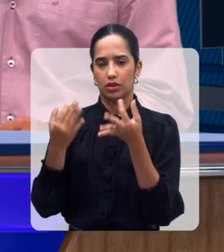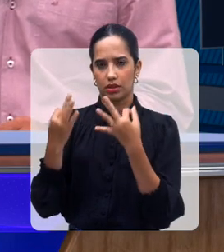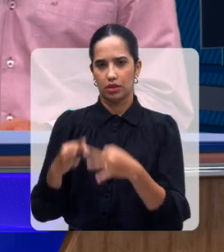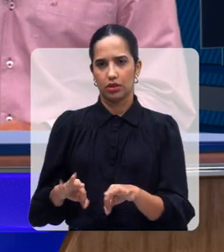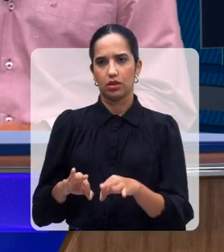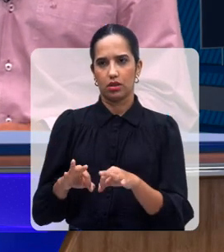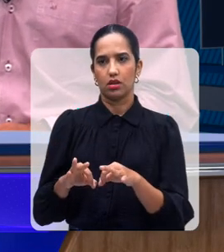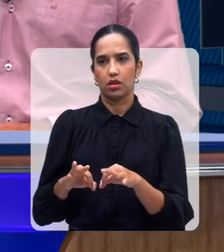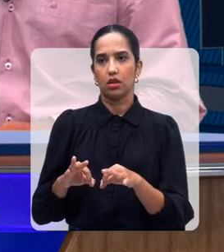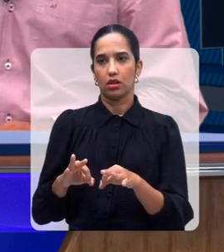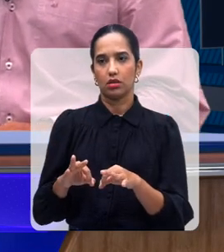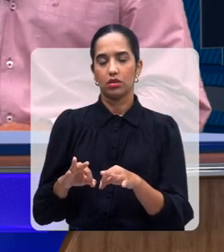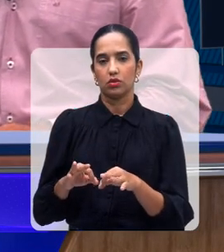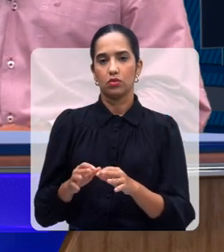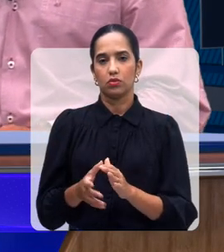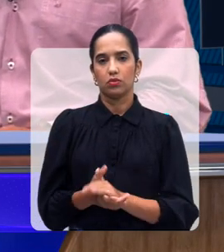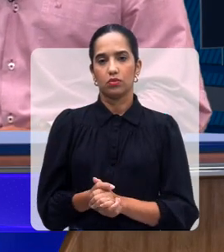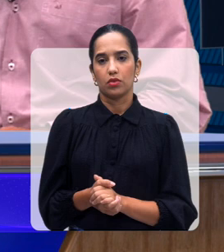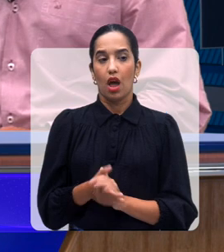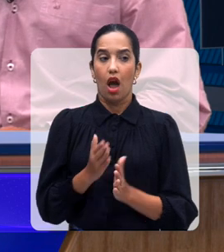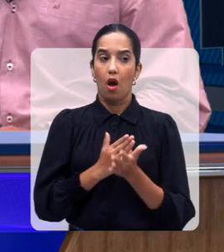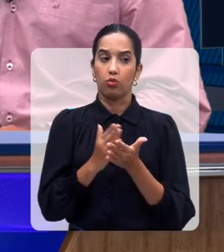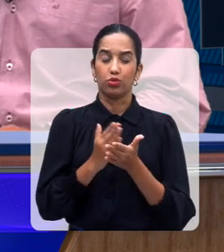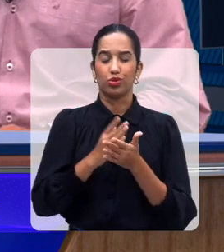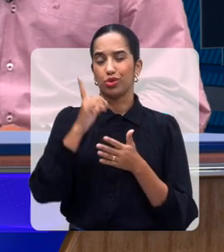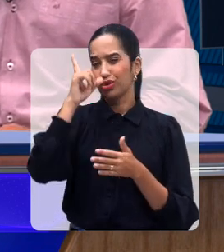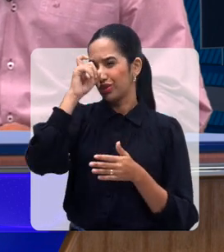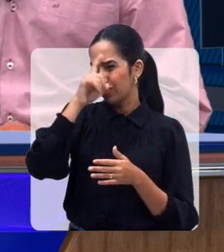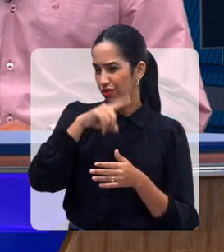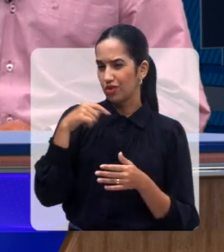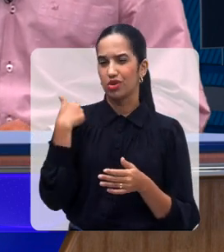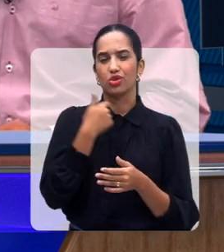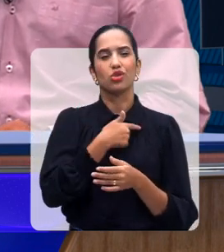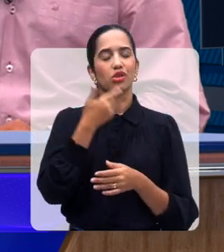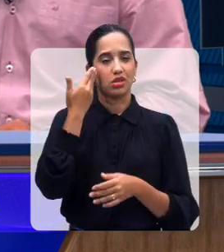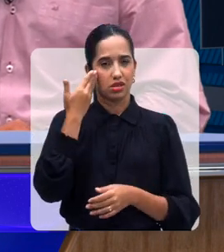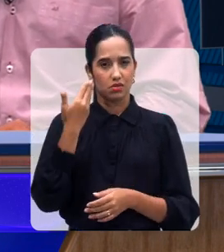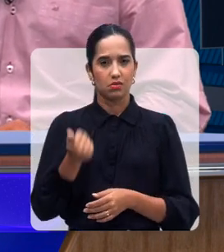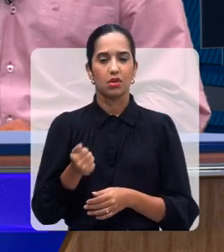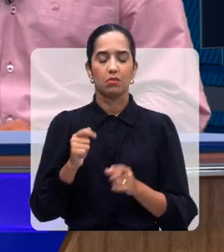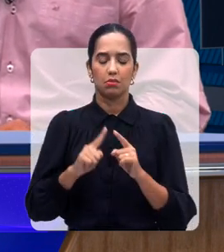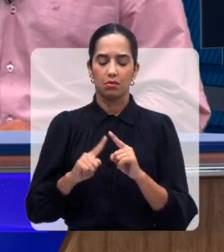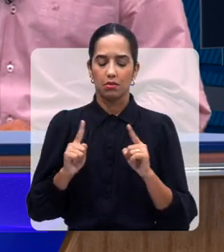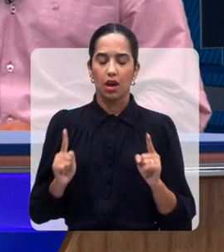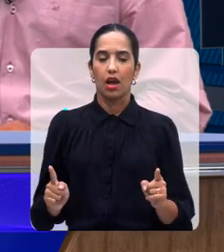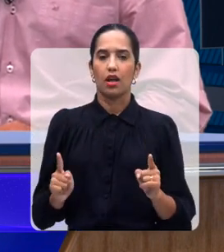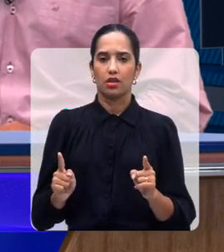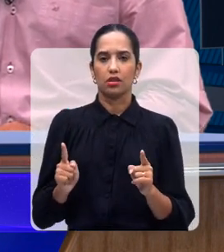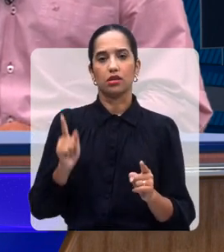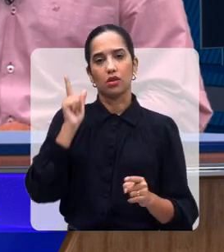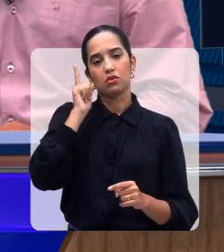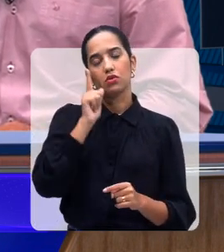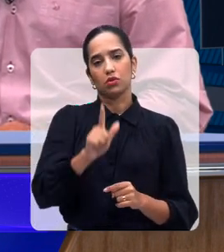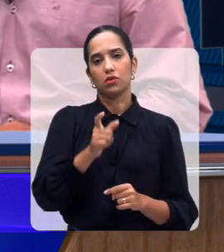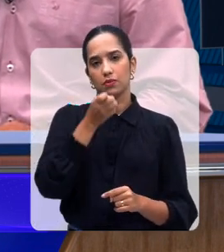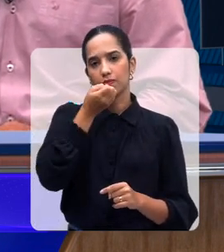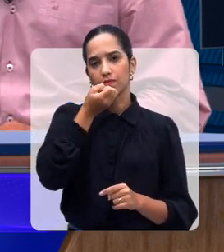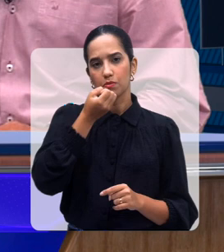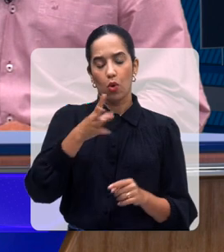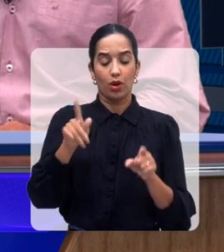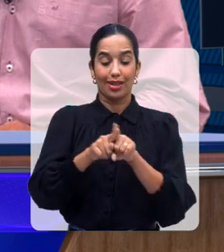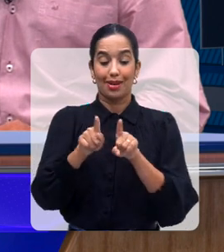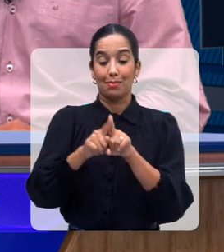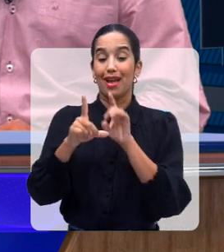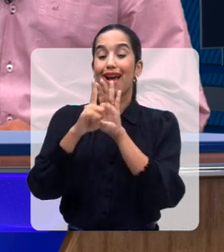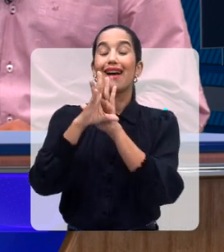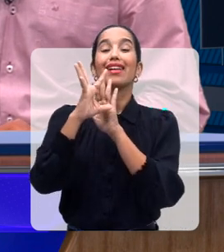tratamento direitinho, muitos tratamentos são difíceis, a gente sabe, mas esse centro vai ajudar muito e